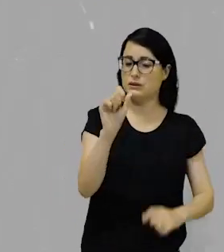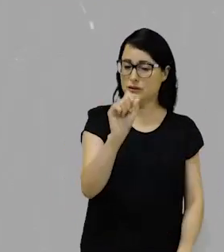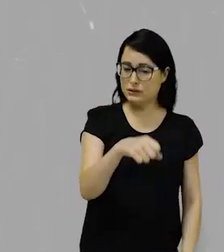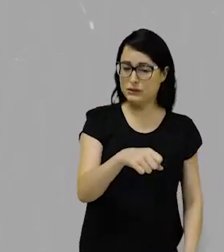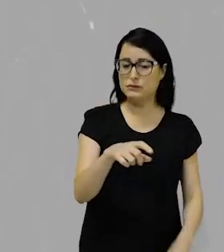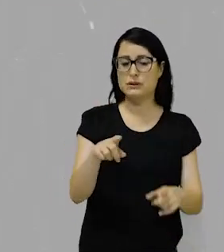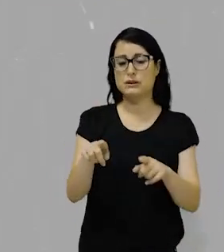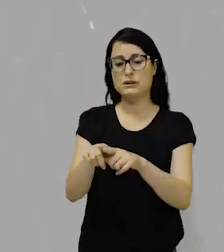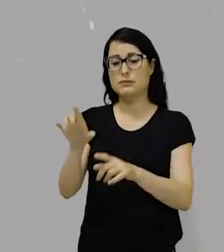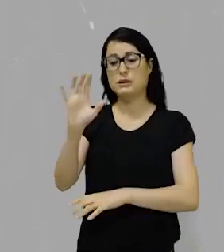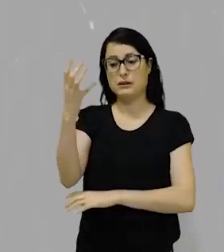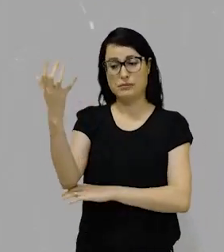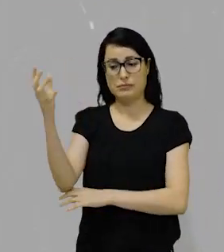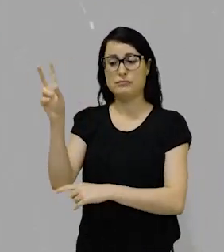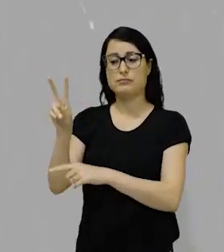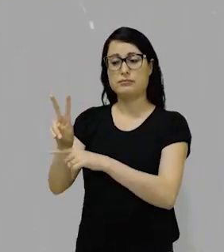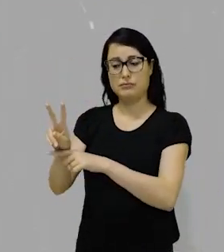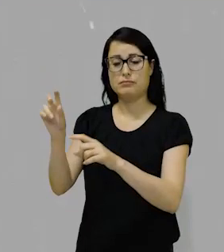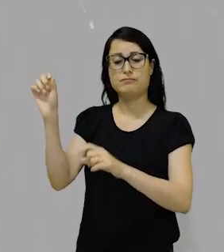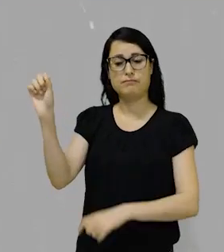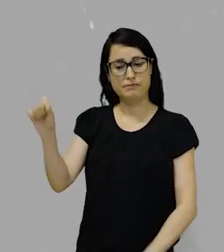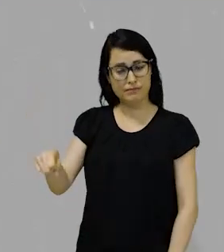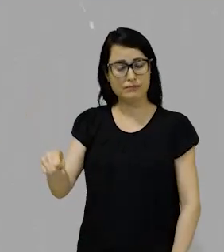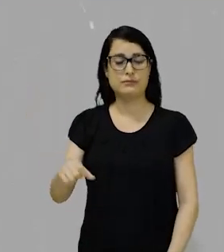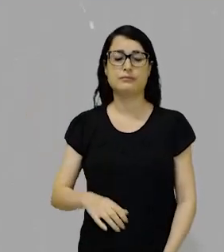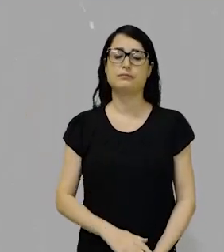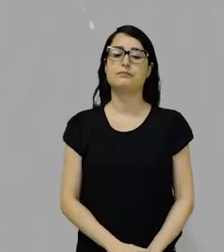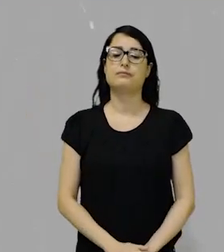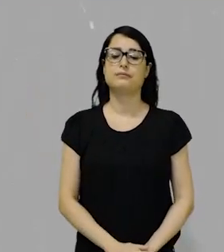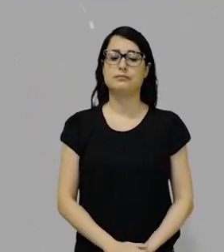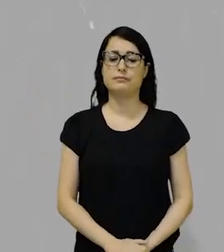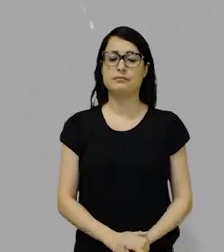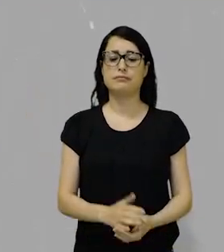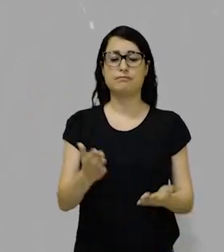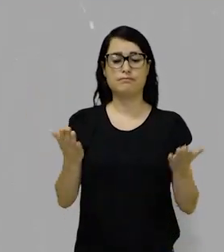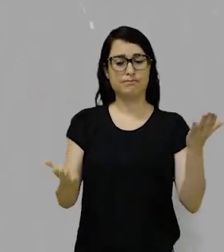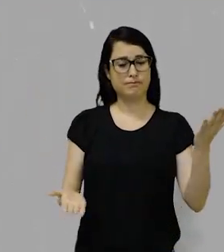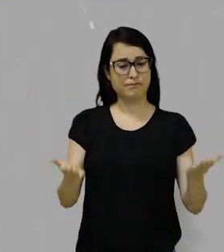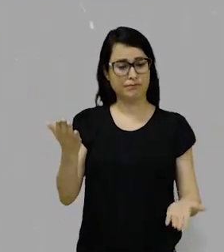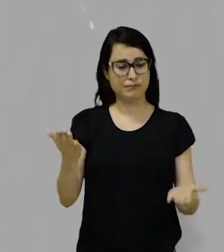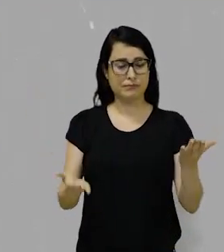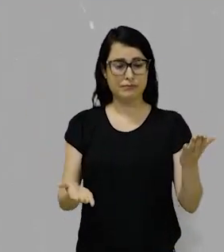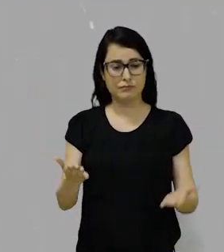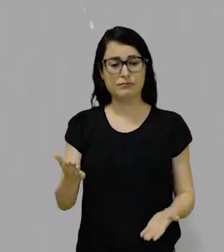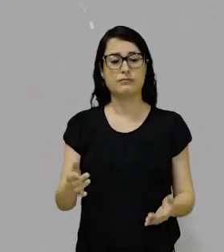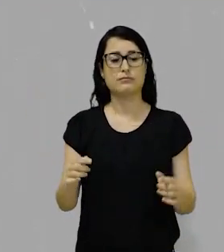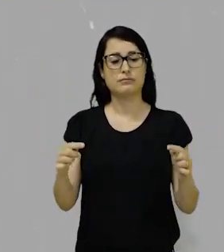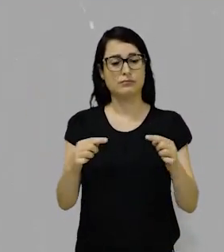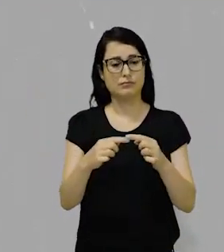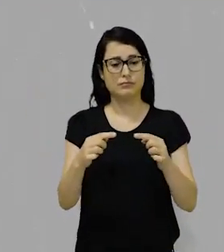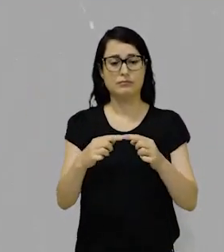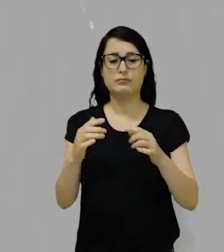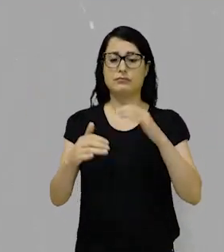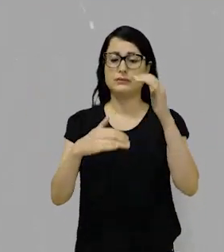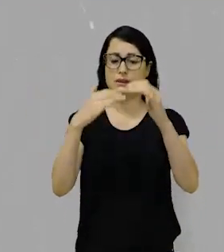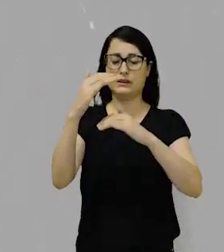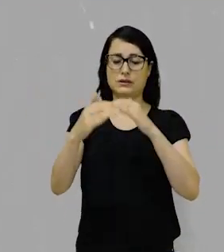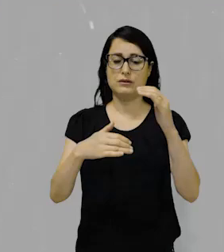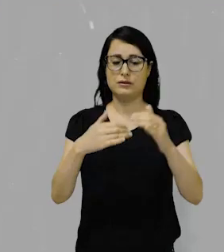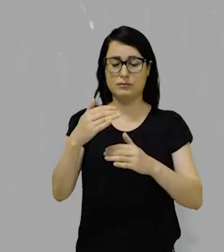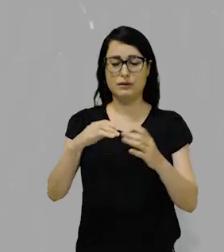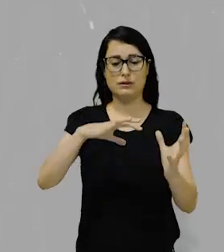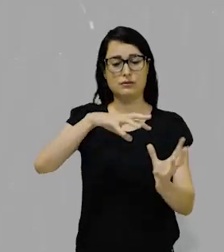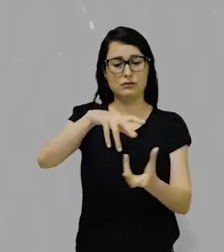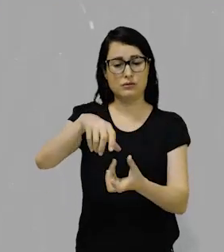preservar o meio ambiente sim, galera, tá? Esse é o cerne da questão do desenvolvimento sustentável. Beleza? Então, ó,